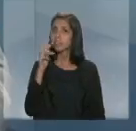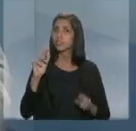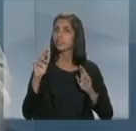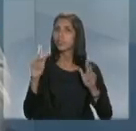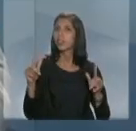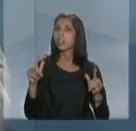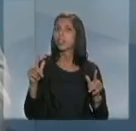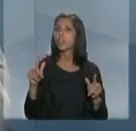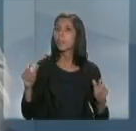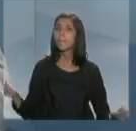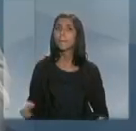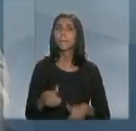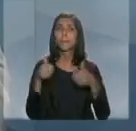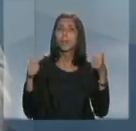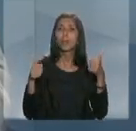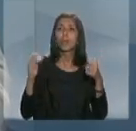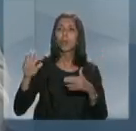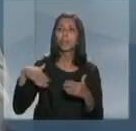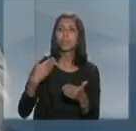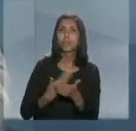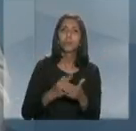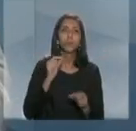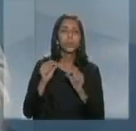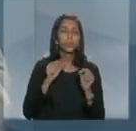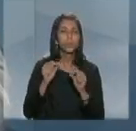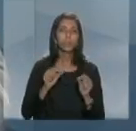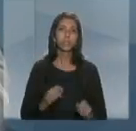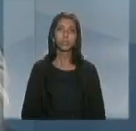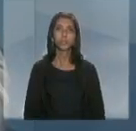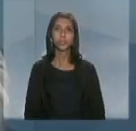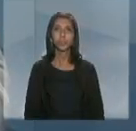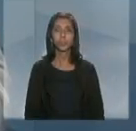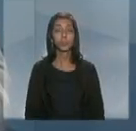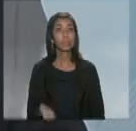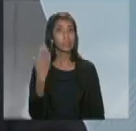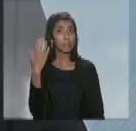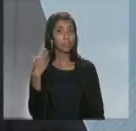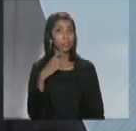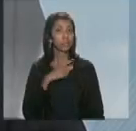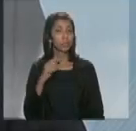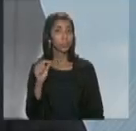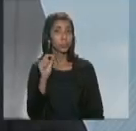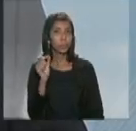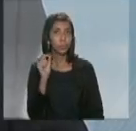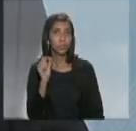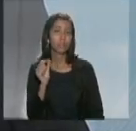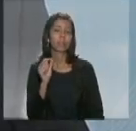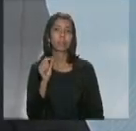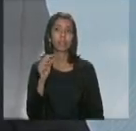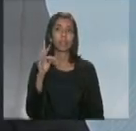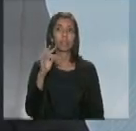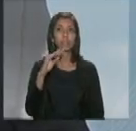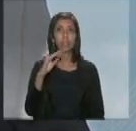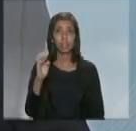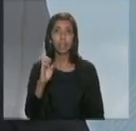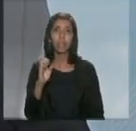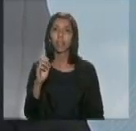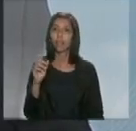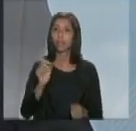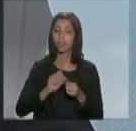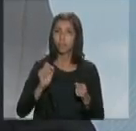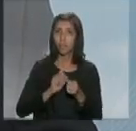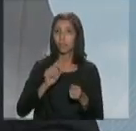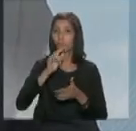um mecanismo diferente. O que melhorou desde então com a adoção do BI? O que você tinha antes, na verdade, era o envio para o tribunal do